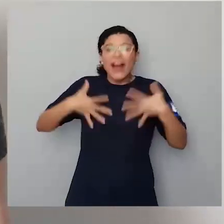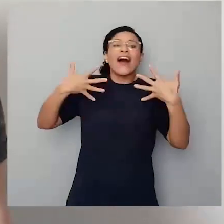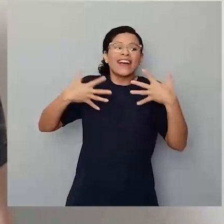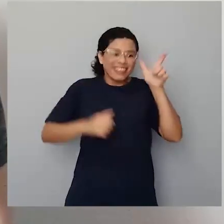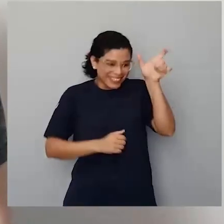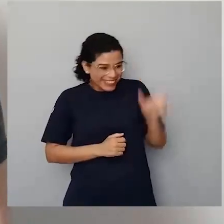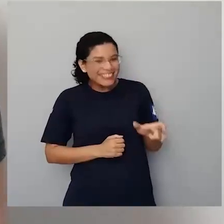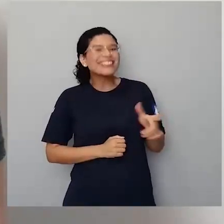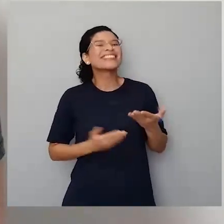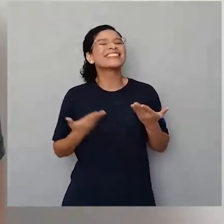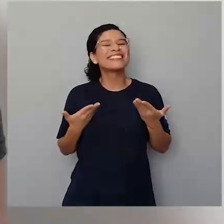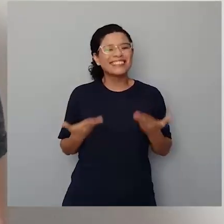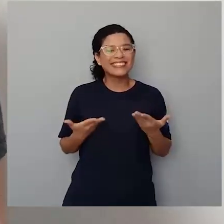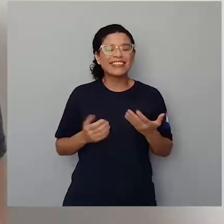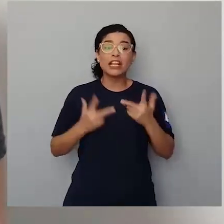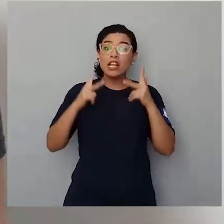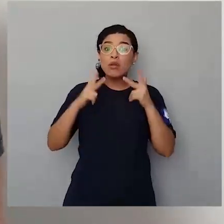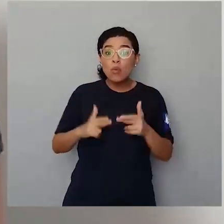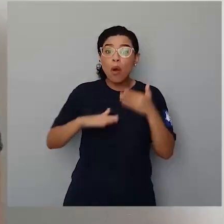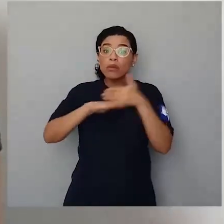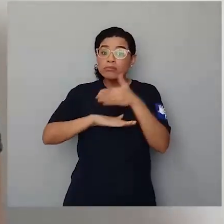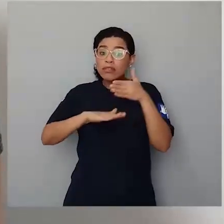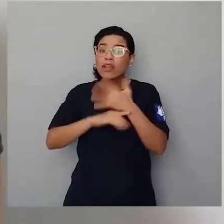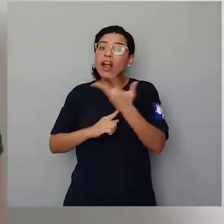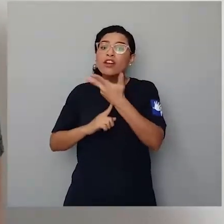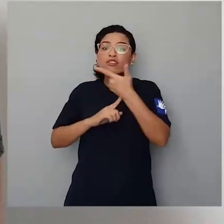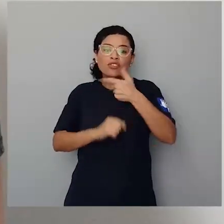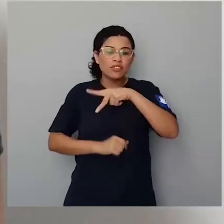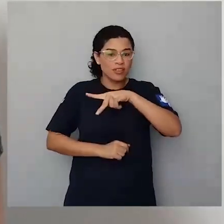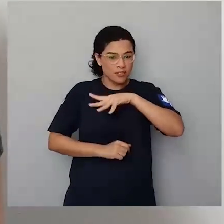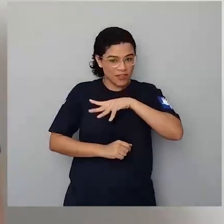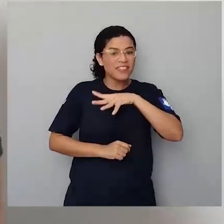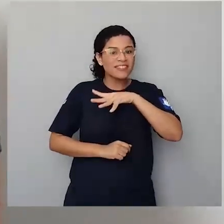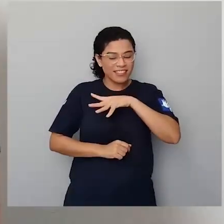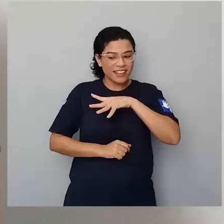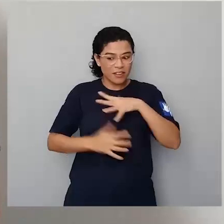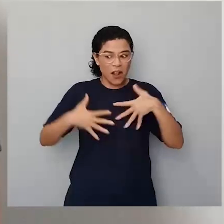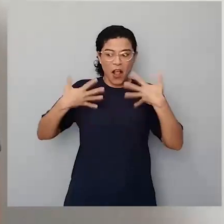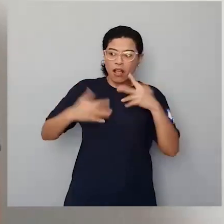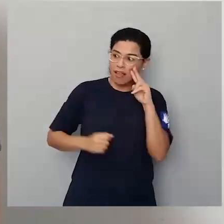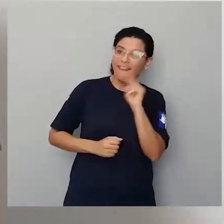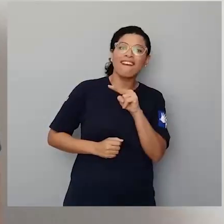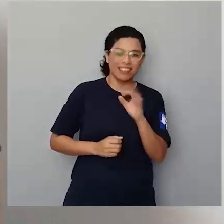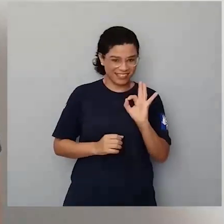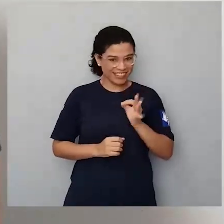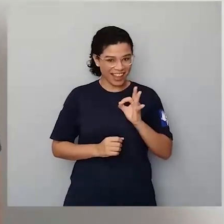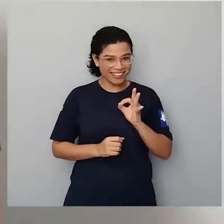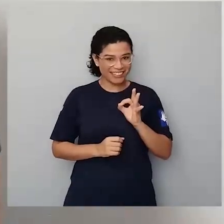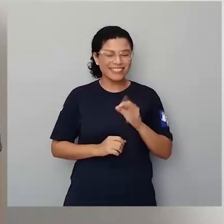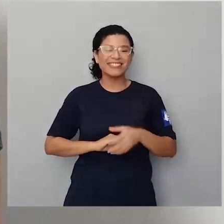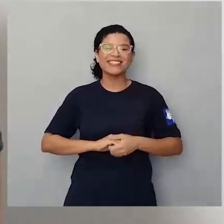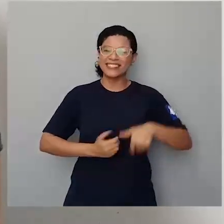para surpreender aquela pessoa. Como as intervenções artísticas urbanas surpreendem quem passa